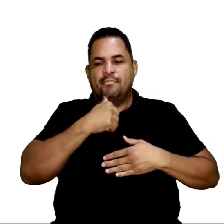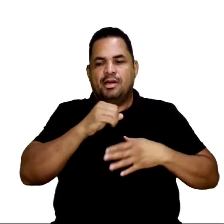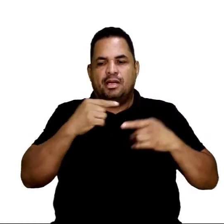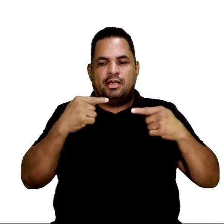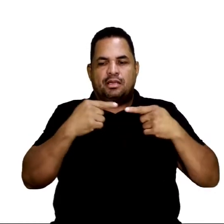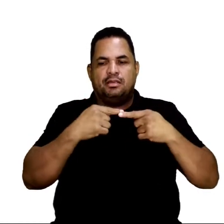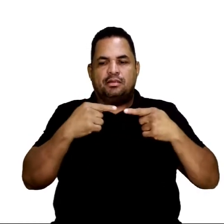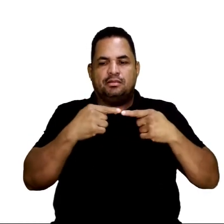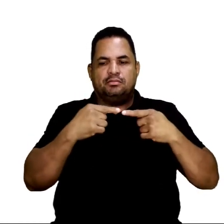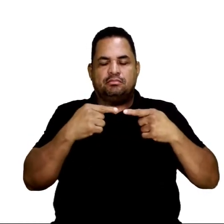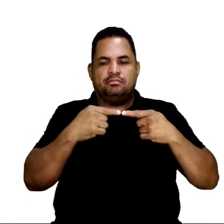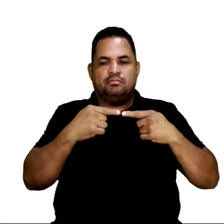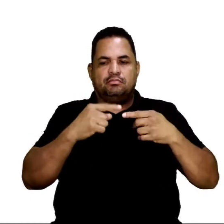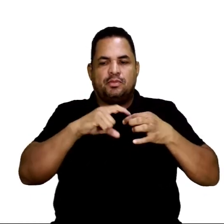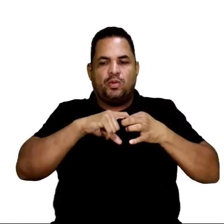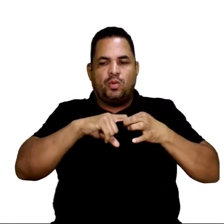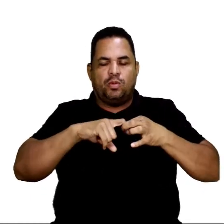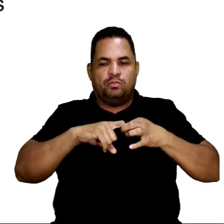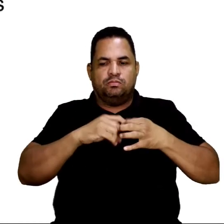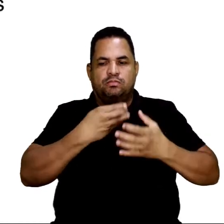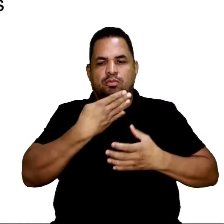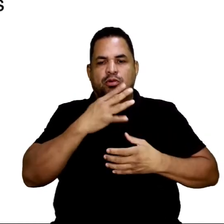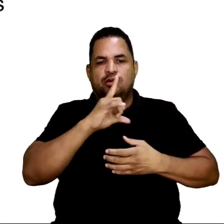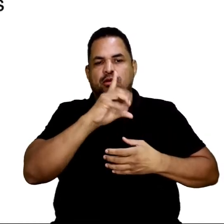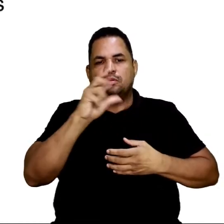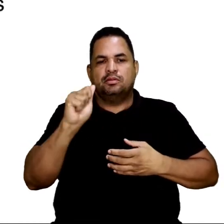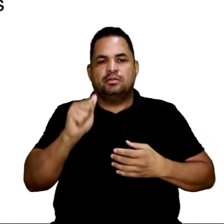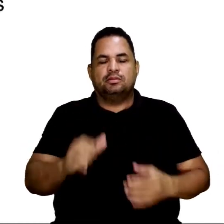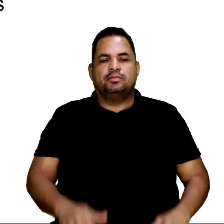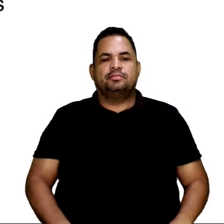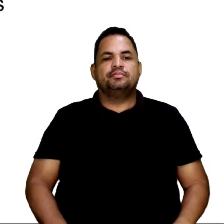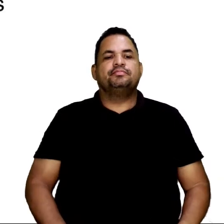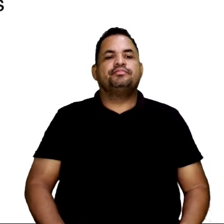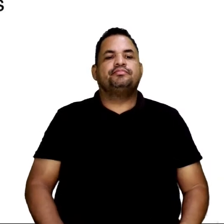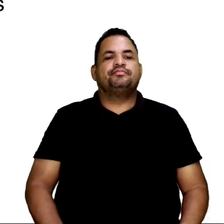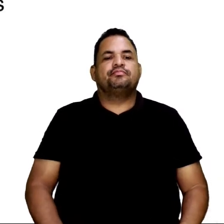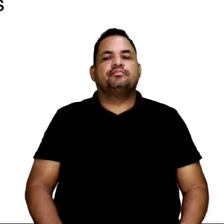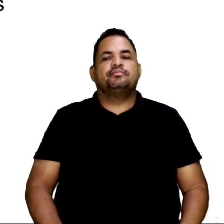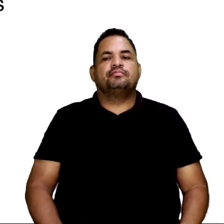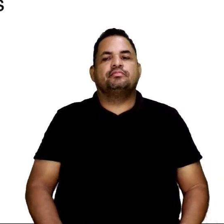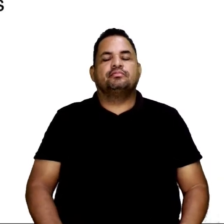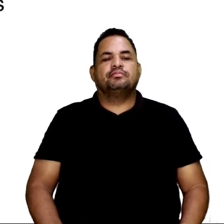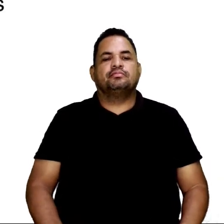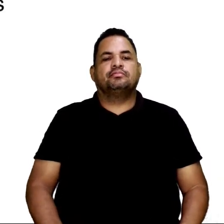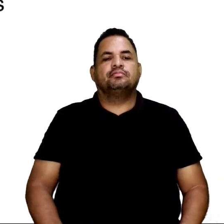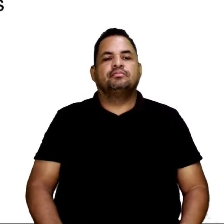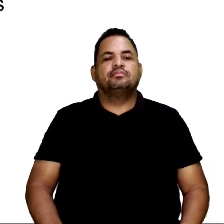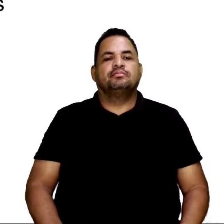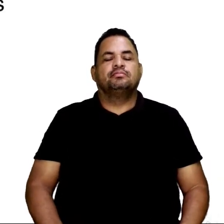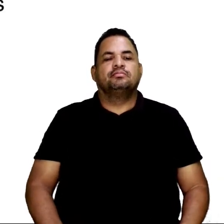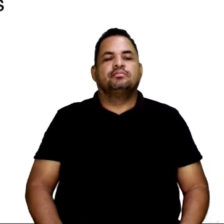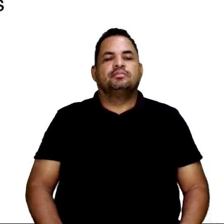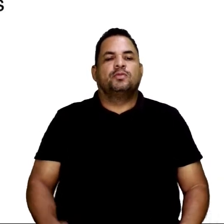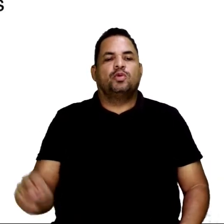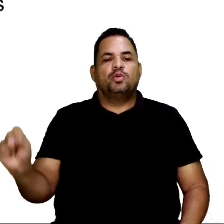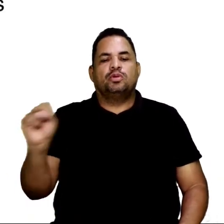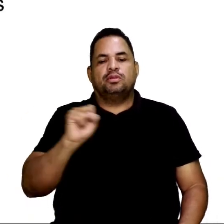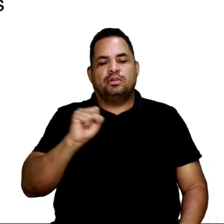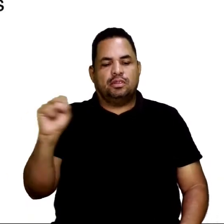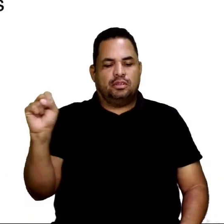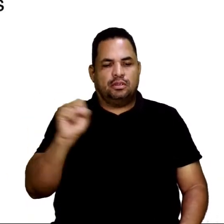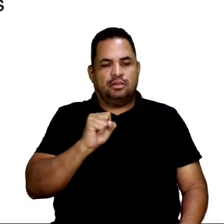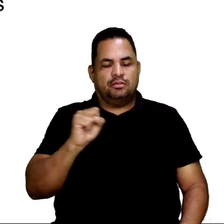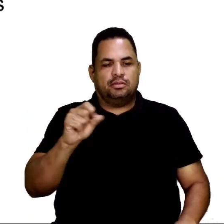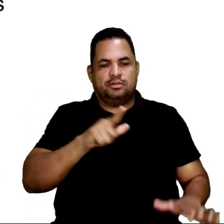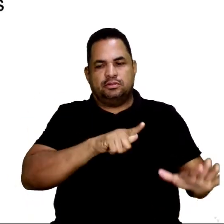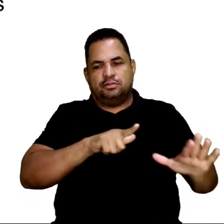vai acontecer aí aos 40 dias após o processo de fecundação. Com 8 semanas,